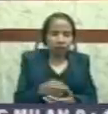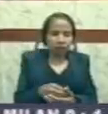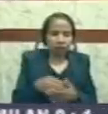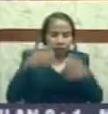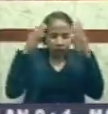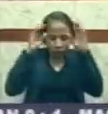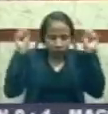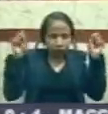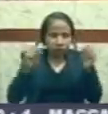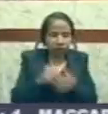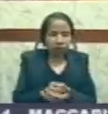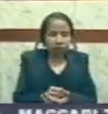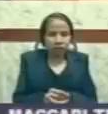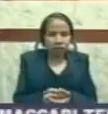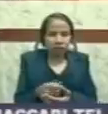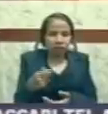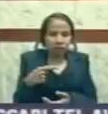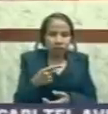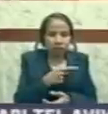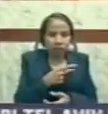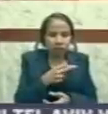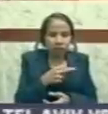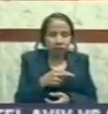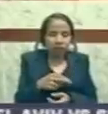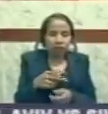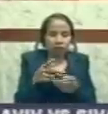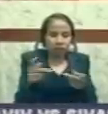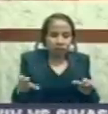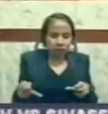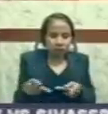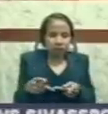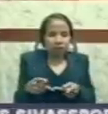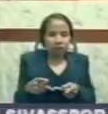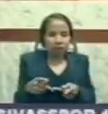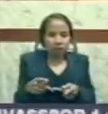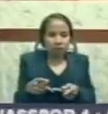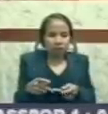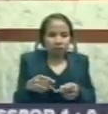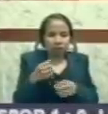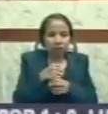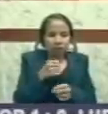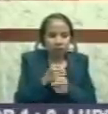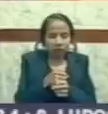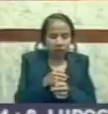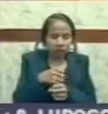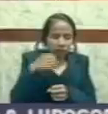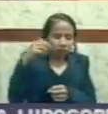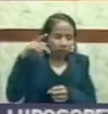Presidente, o Parlamento ainda não faz a concertação, a atual concertação